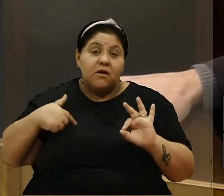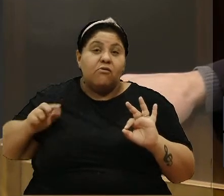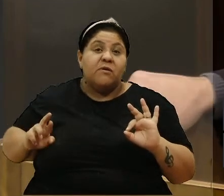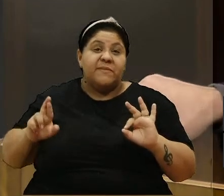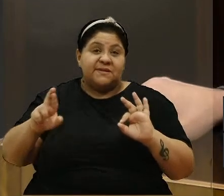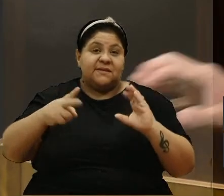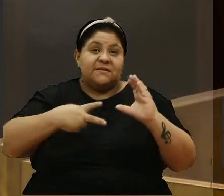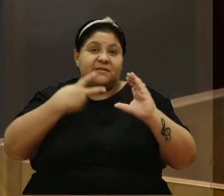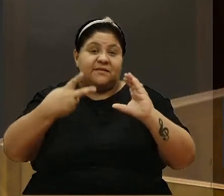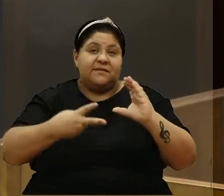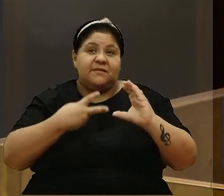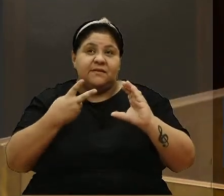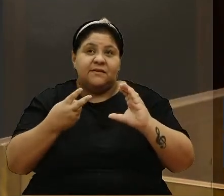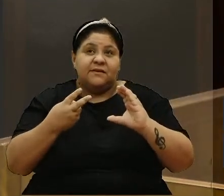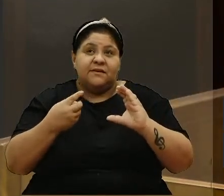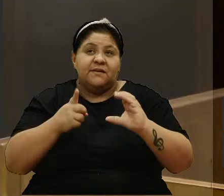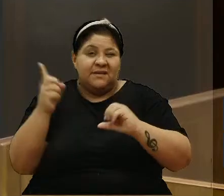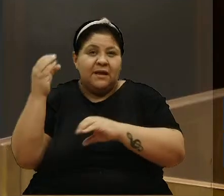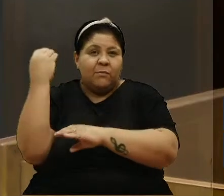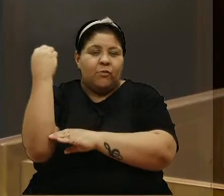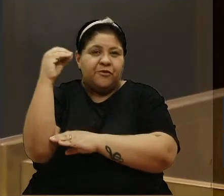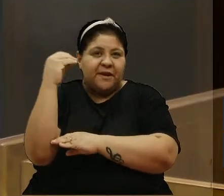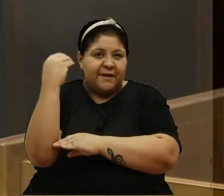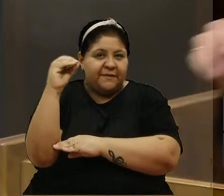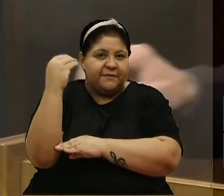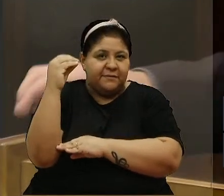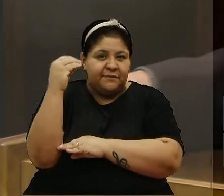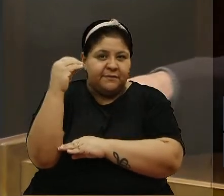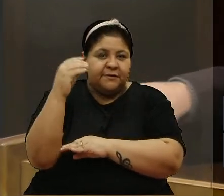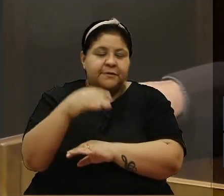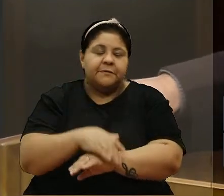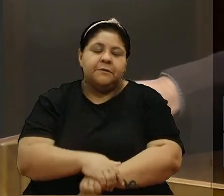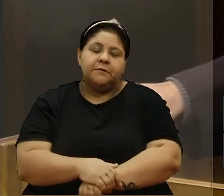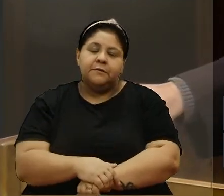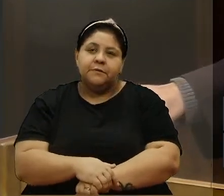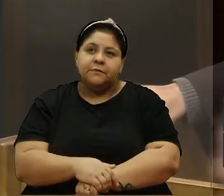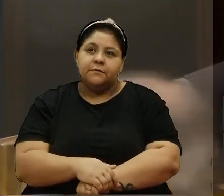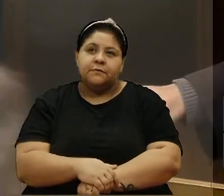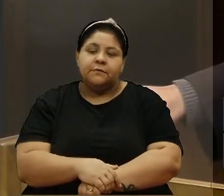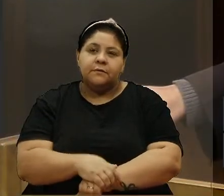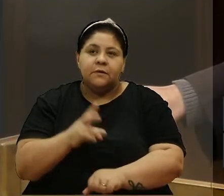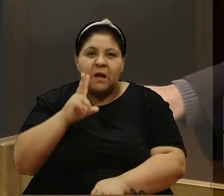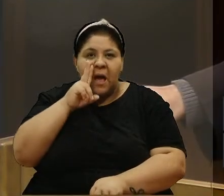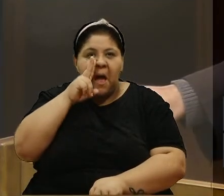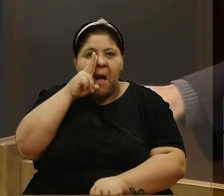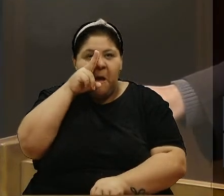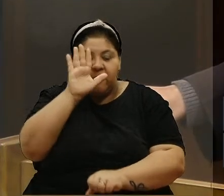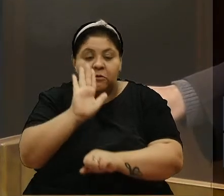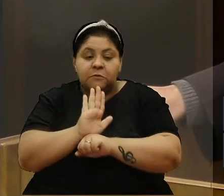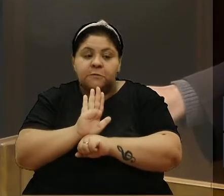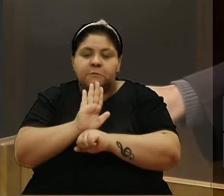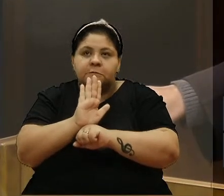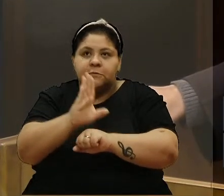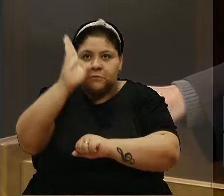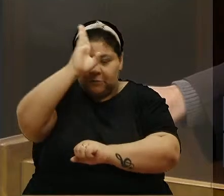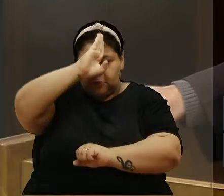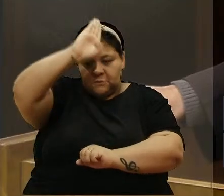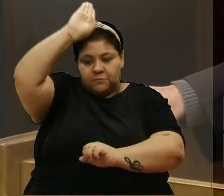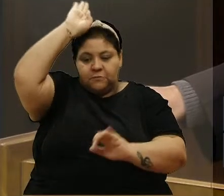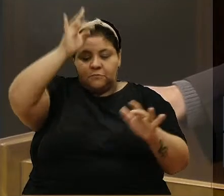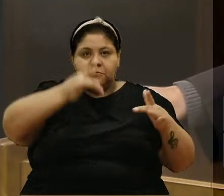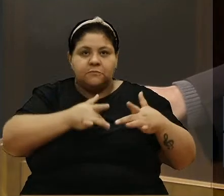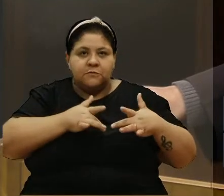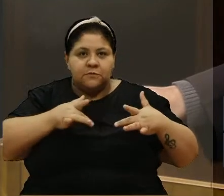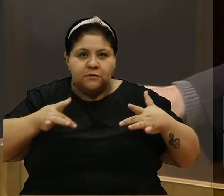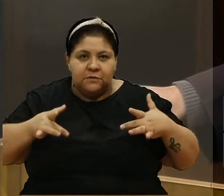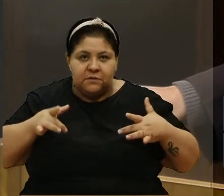Vereadores, lá na nossa capital gaúcha, lá em Porto Alegre, onde que a Força Auxiliar Bombeiros Voluntários da Rota do